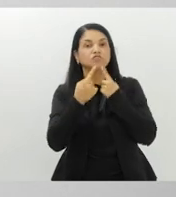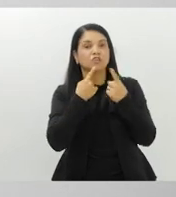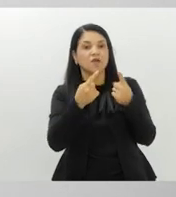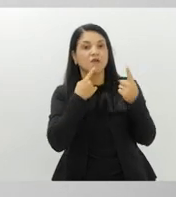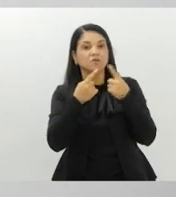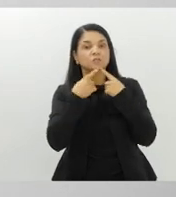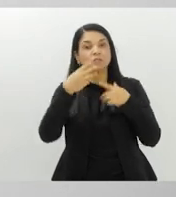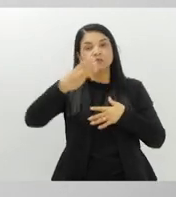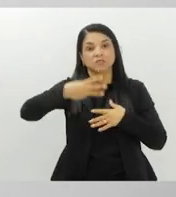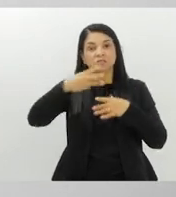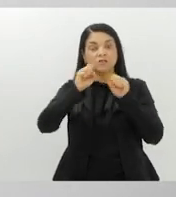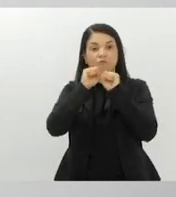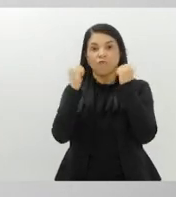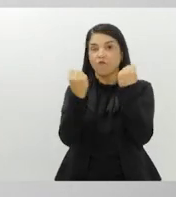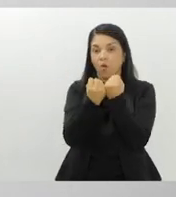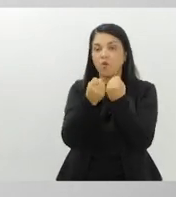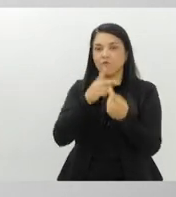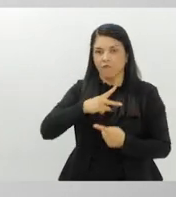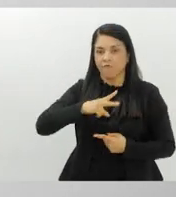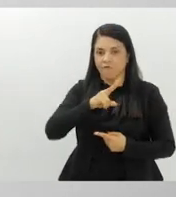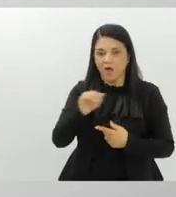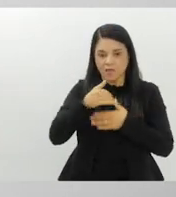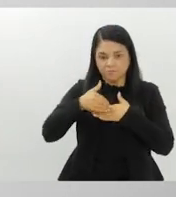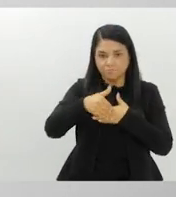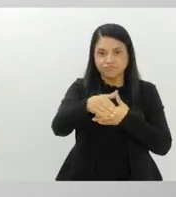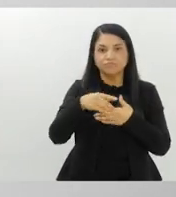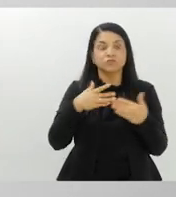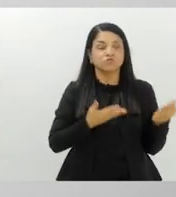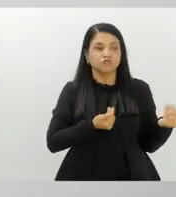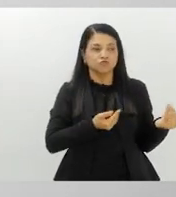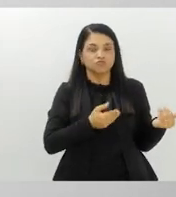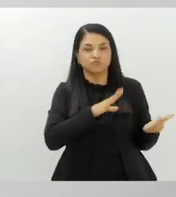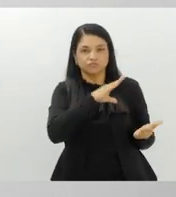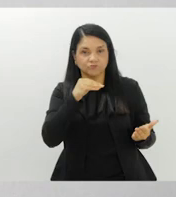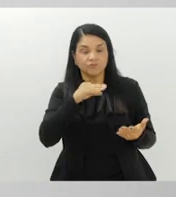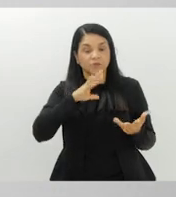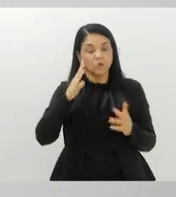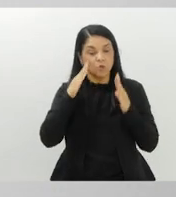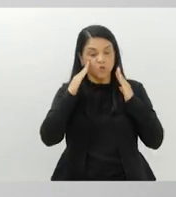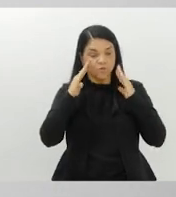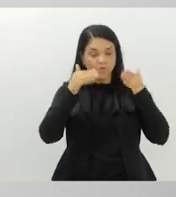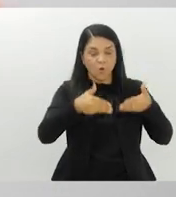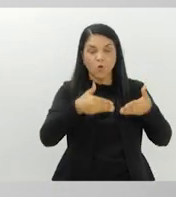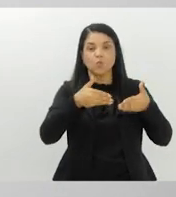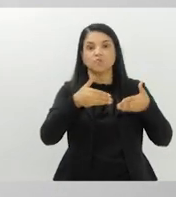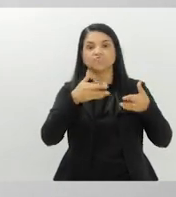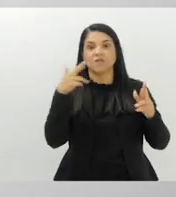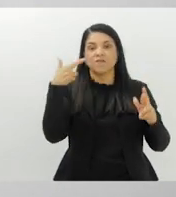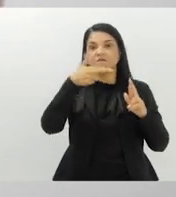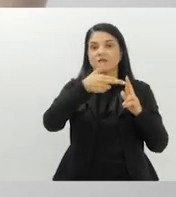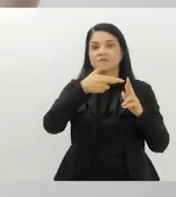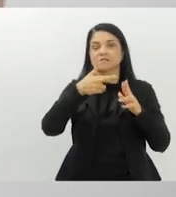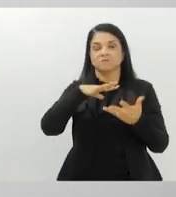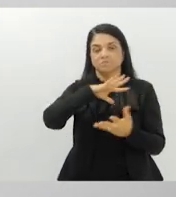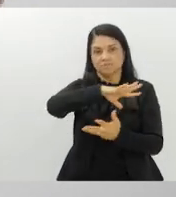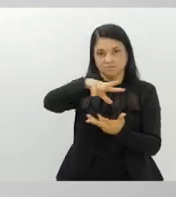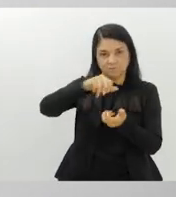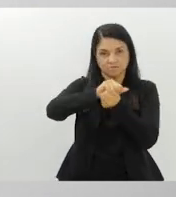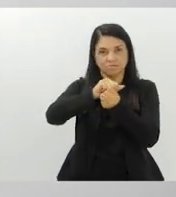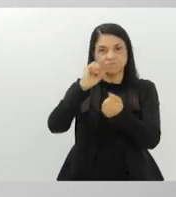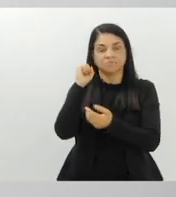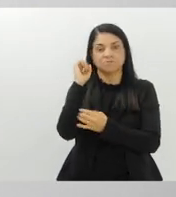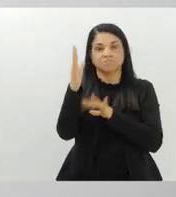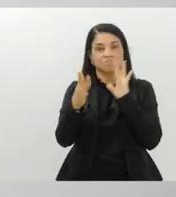fazer o terceiro fórum da juventude voltado para a sustentabilidade, onde o pessoal do esporte deu